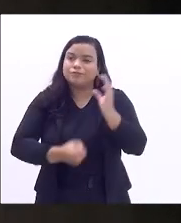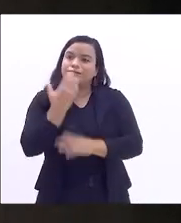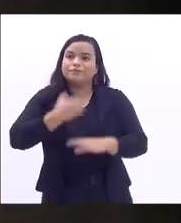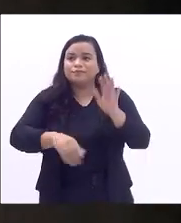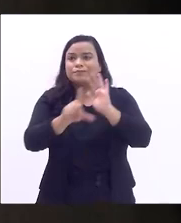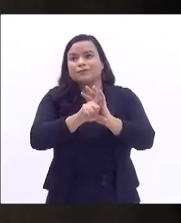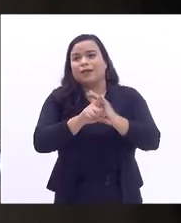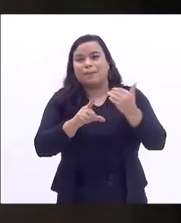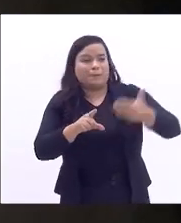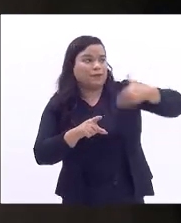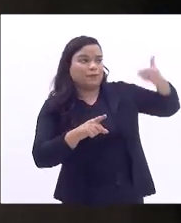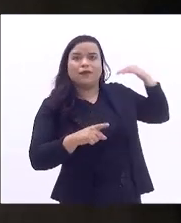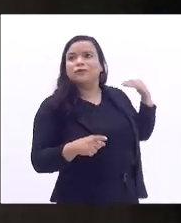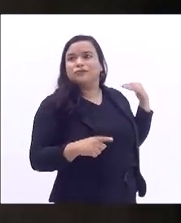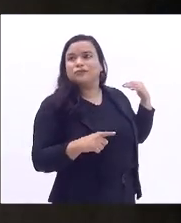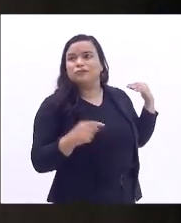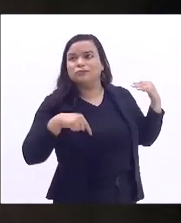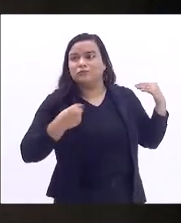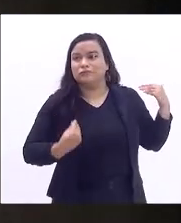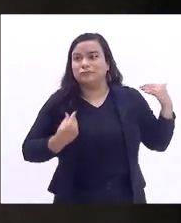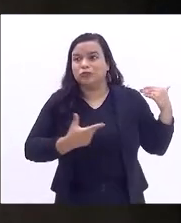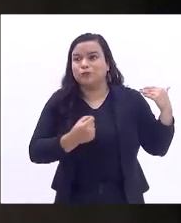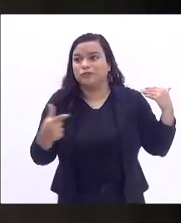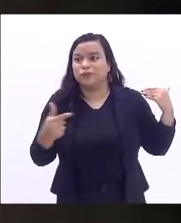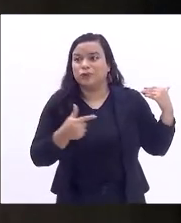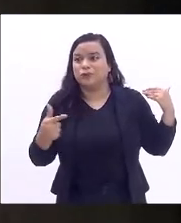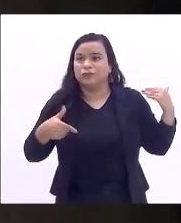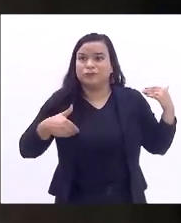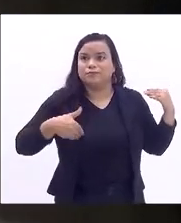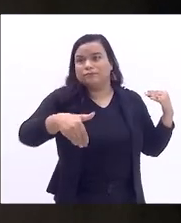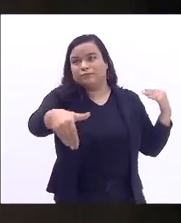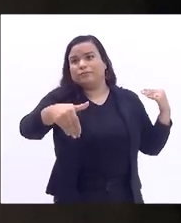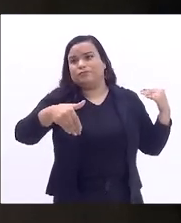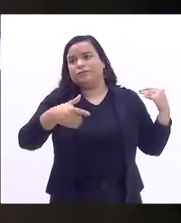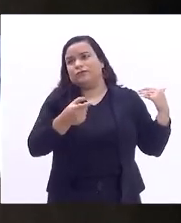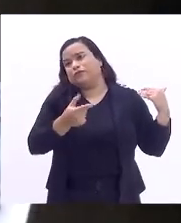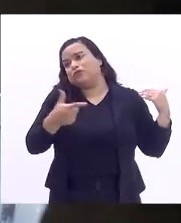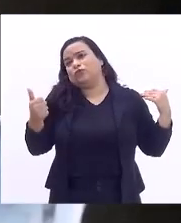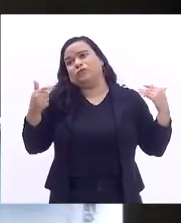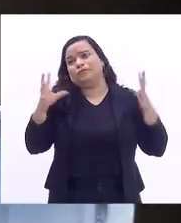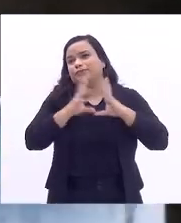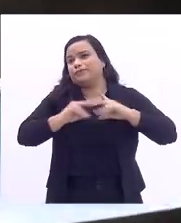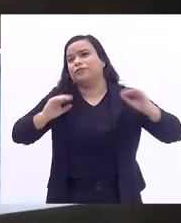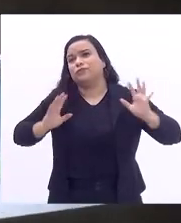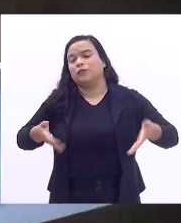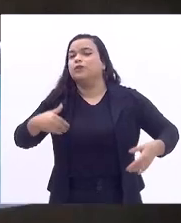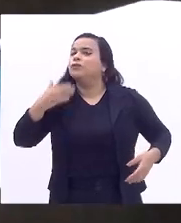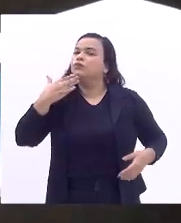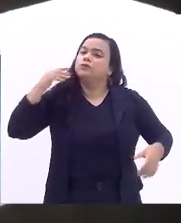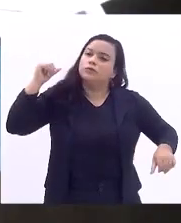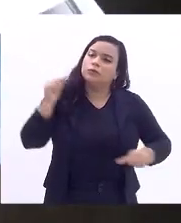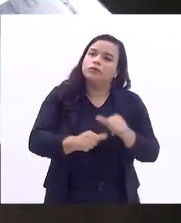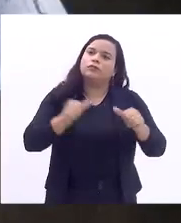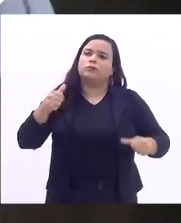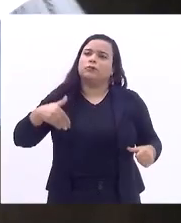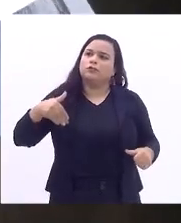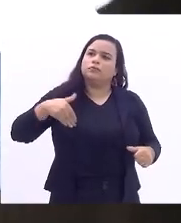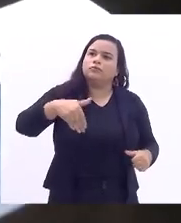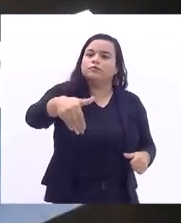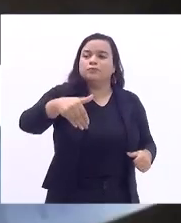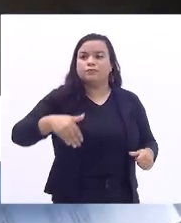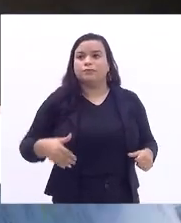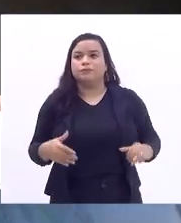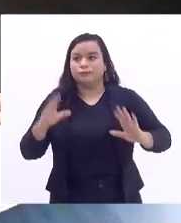para trás então que eu soltava leilão de 21 já passou o que eu tava solução dela mais velho chega